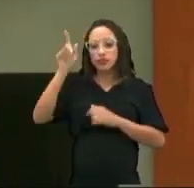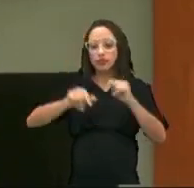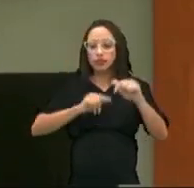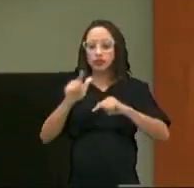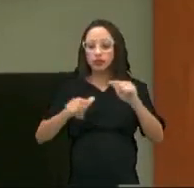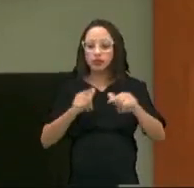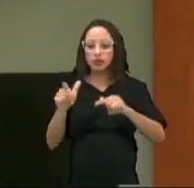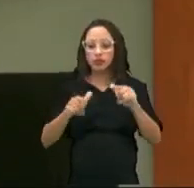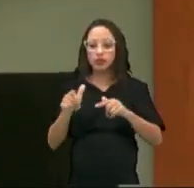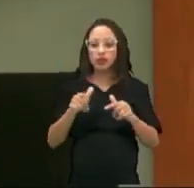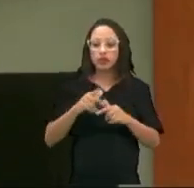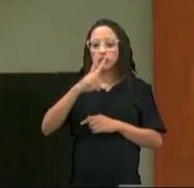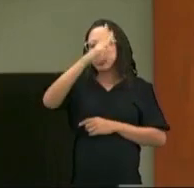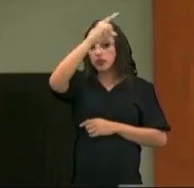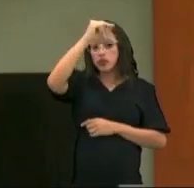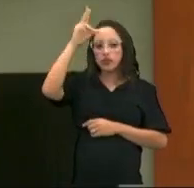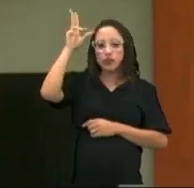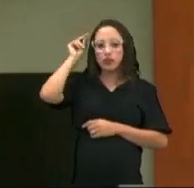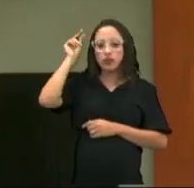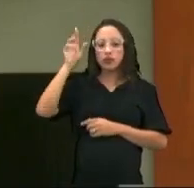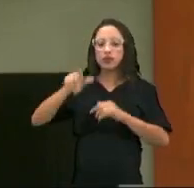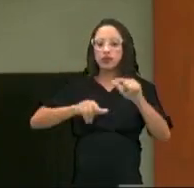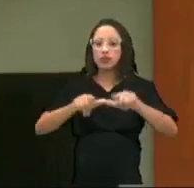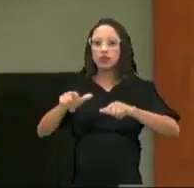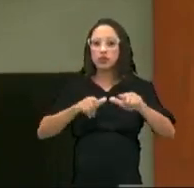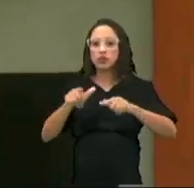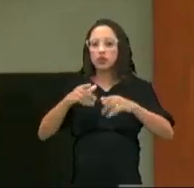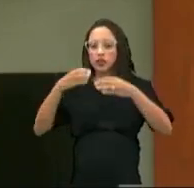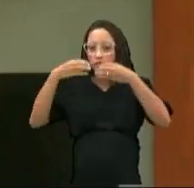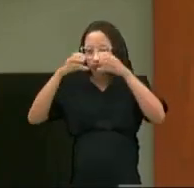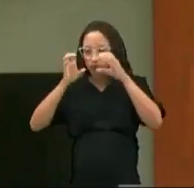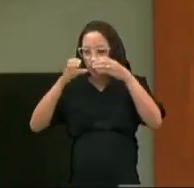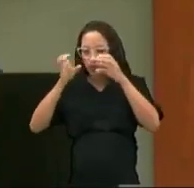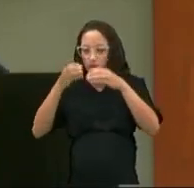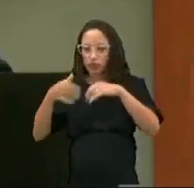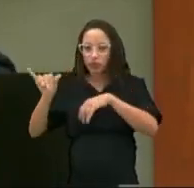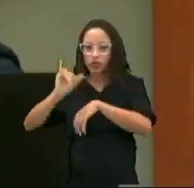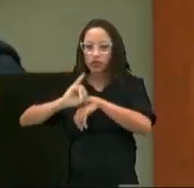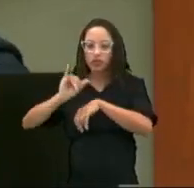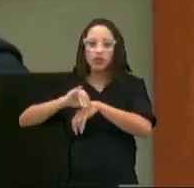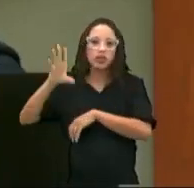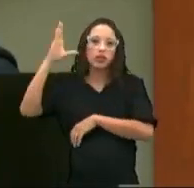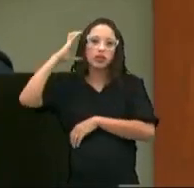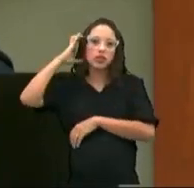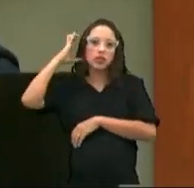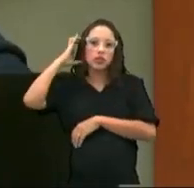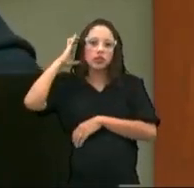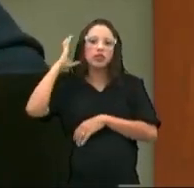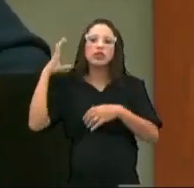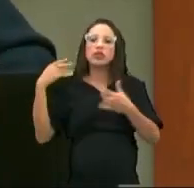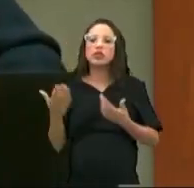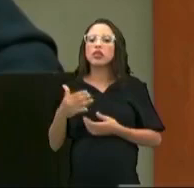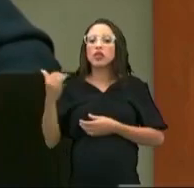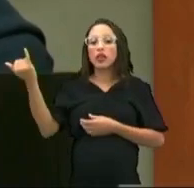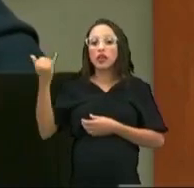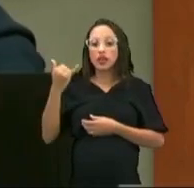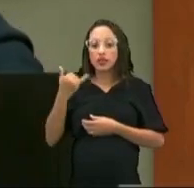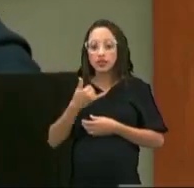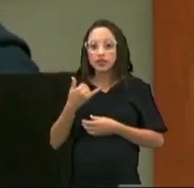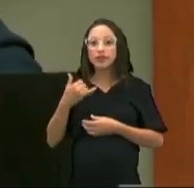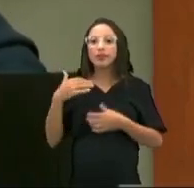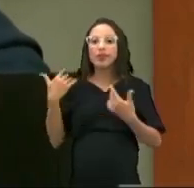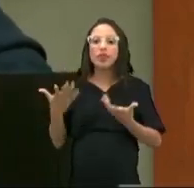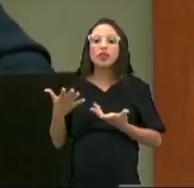que trabalha no Laboratório Central de Cuiabá, comunicando que eles receberam de ontem para hoje